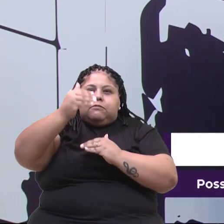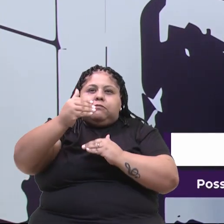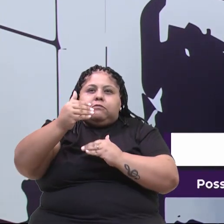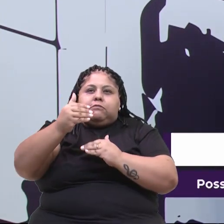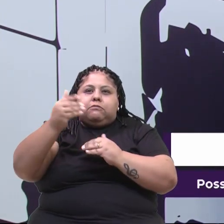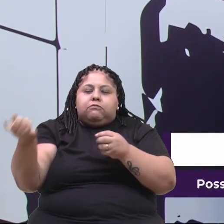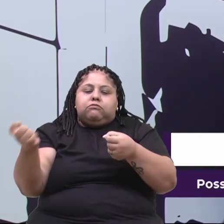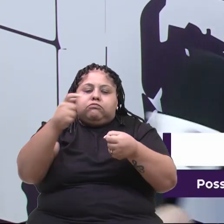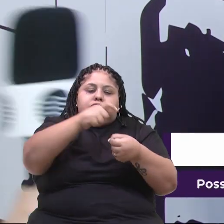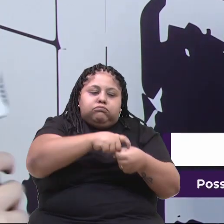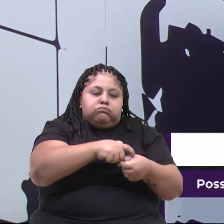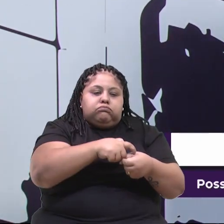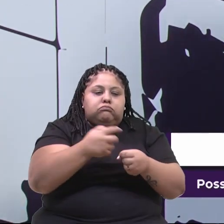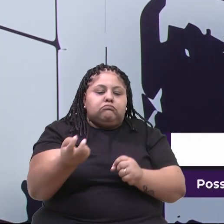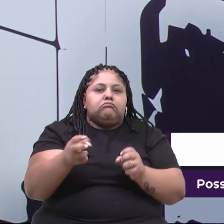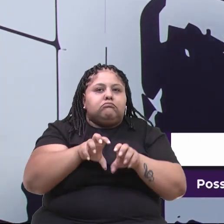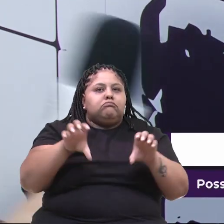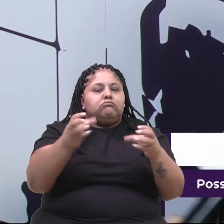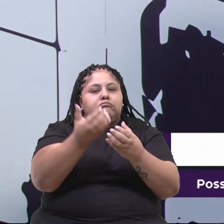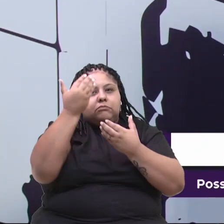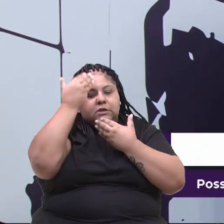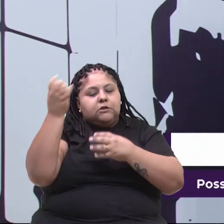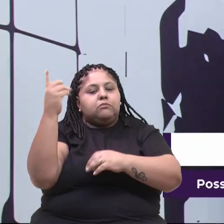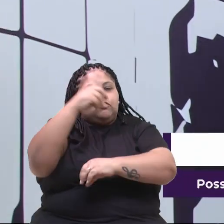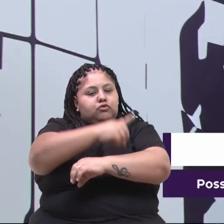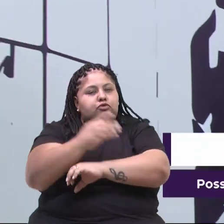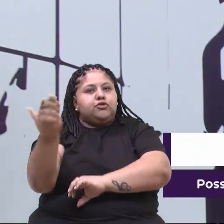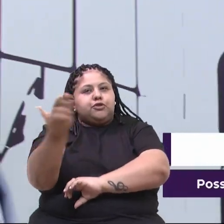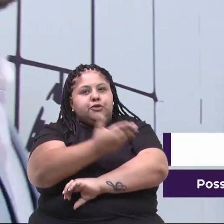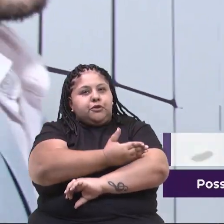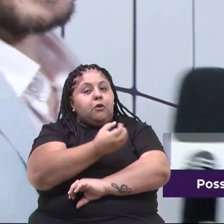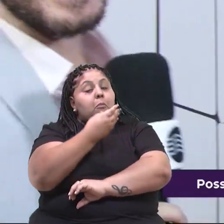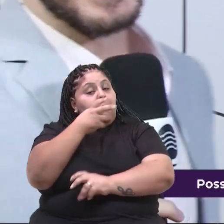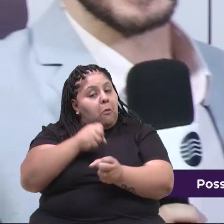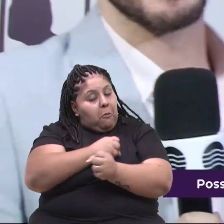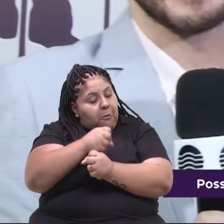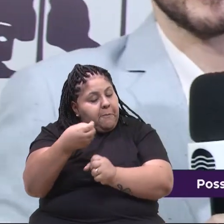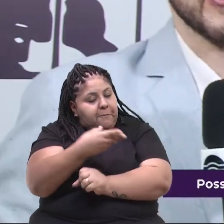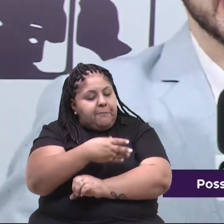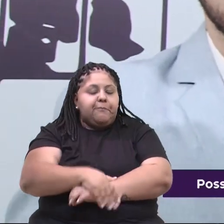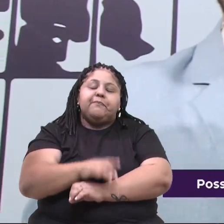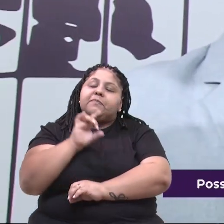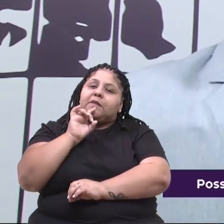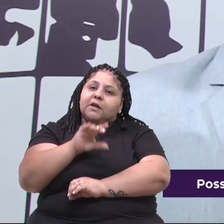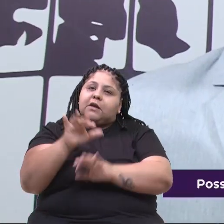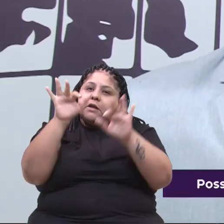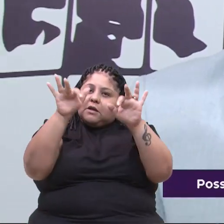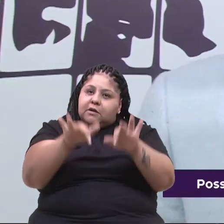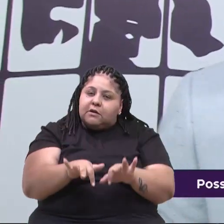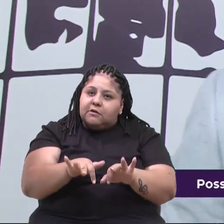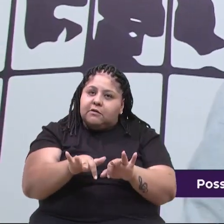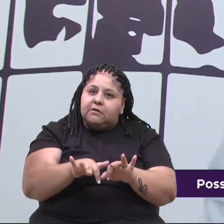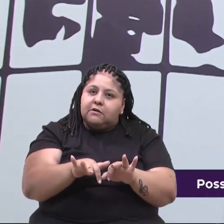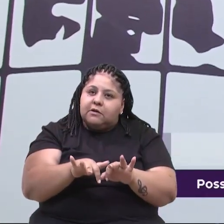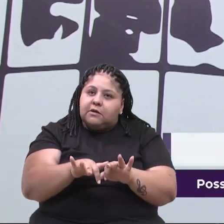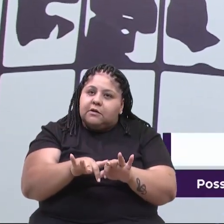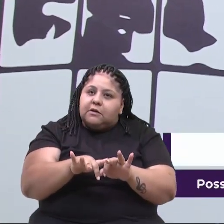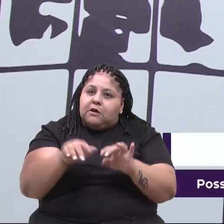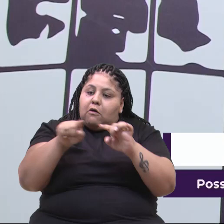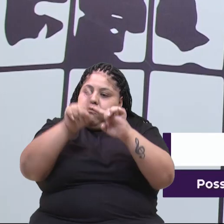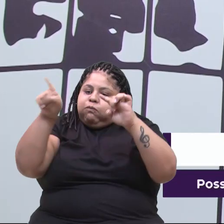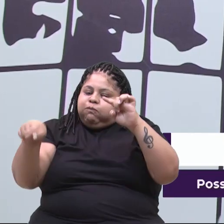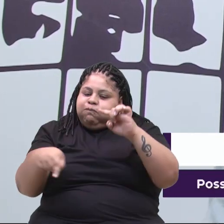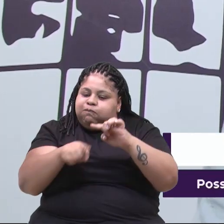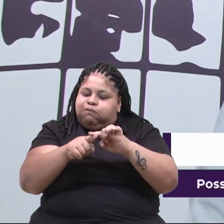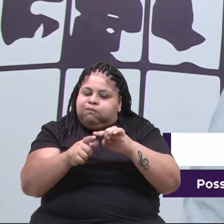muito positivo para a comunidade. Excelente, obrigado, vereador, um bom dia. Obrigado, bom dia, bom ano novo. Então é isso, nós encerramos por aqui o rodízio de entrevistas